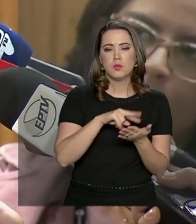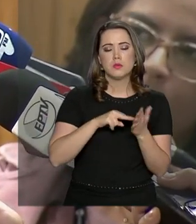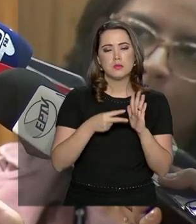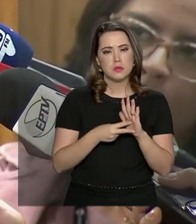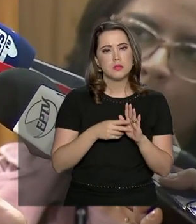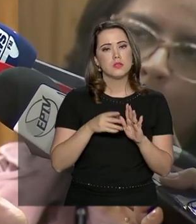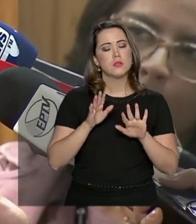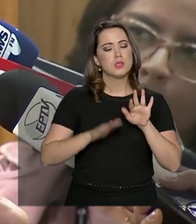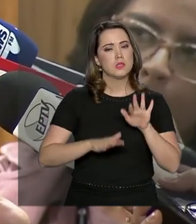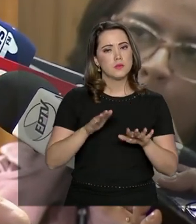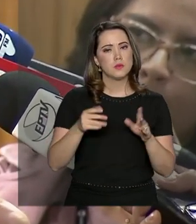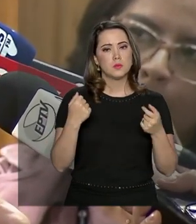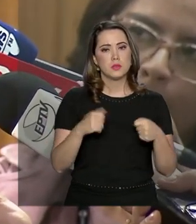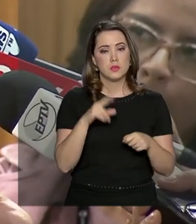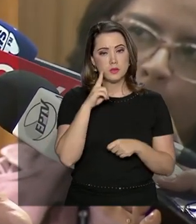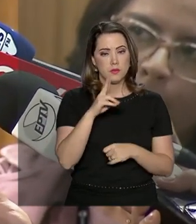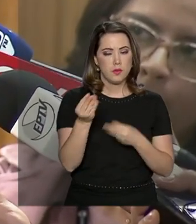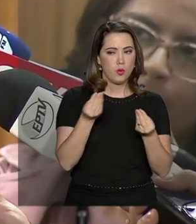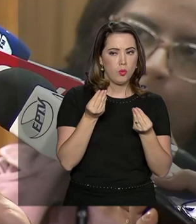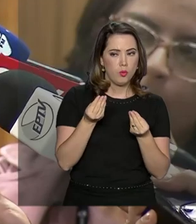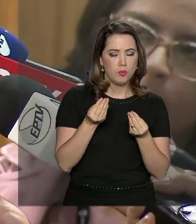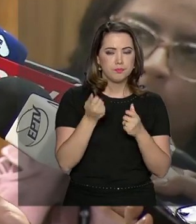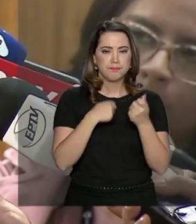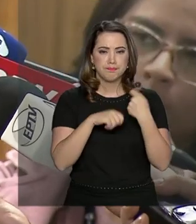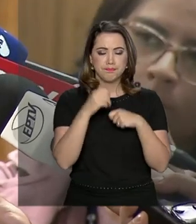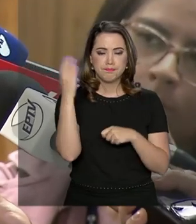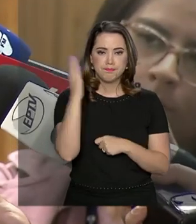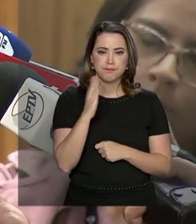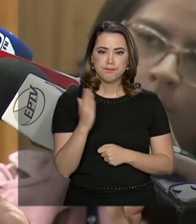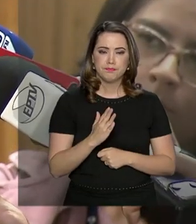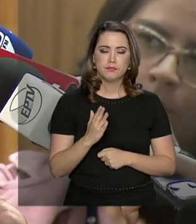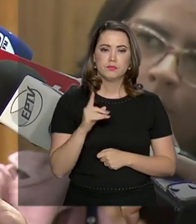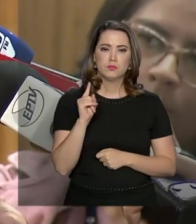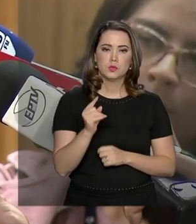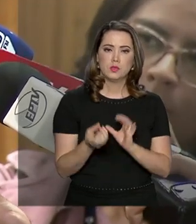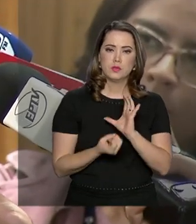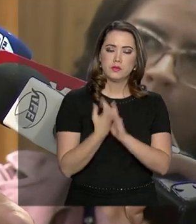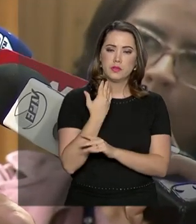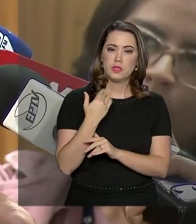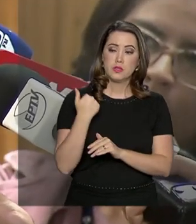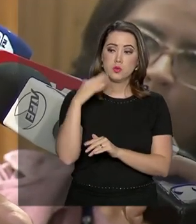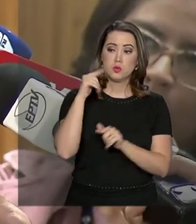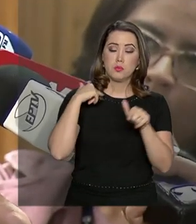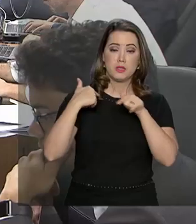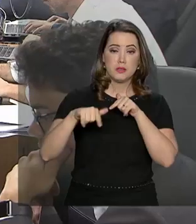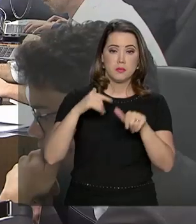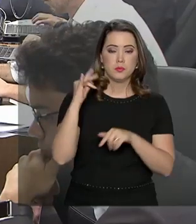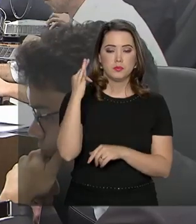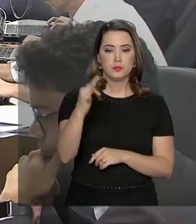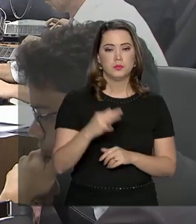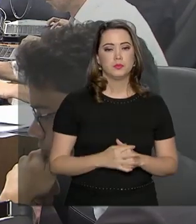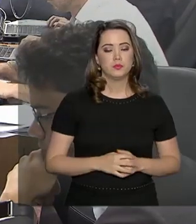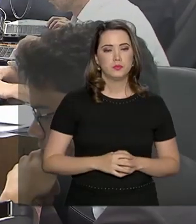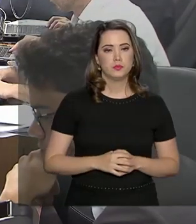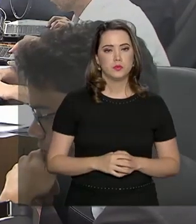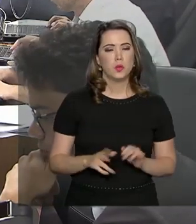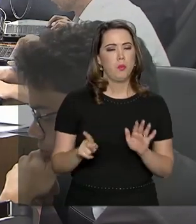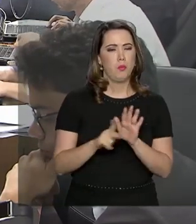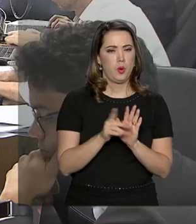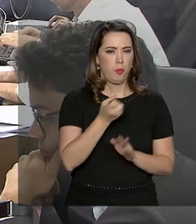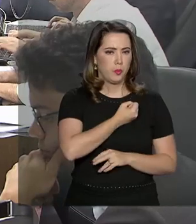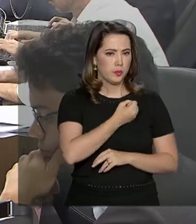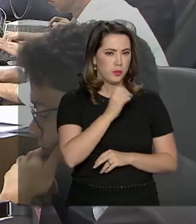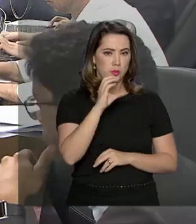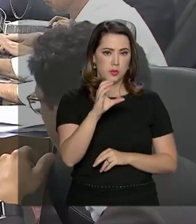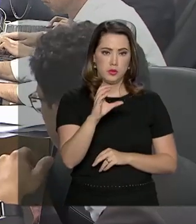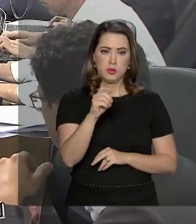significar, depender do desempenho da economia brasileira, na geração de mais empregos no futuro. Segundo dados do Caged,